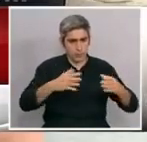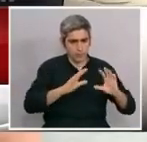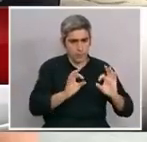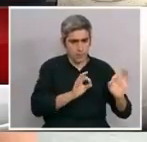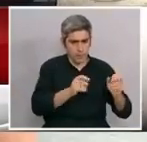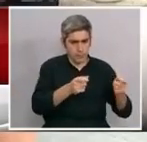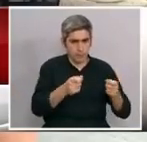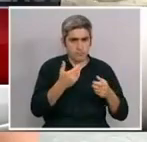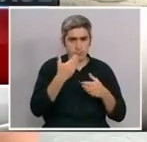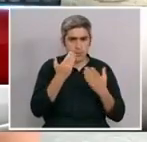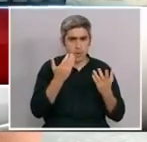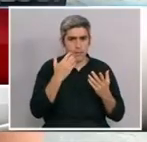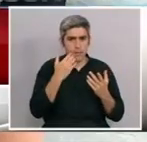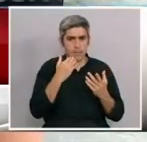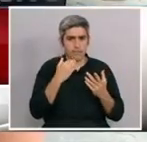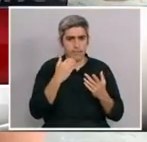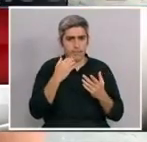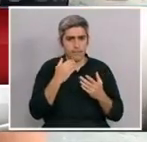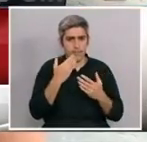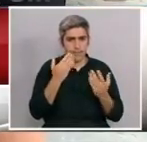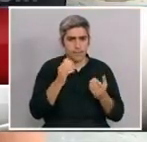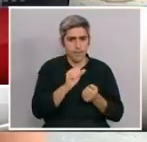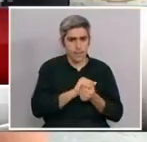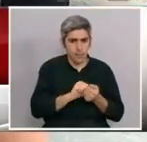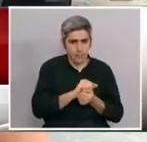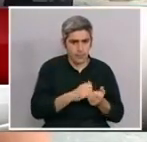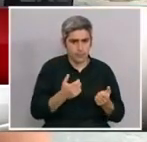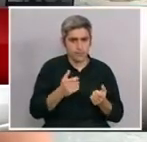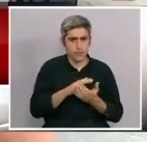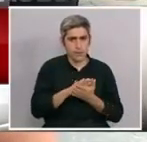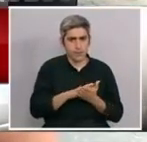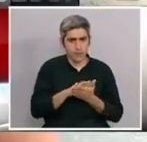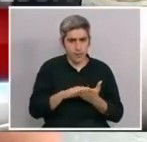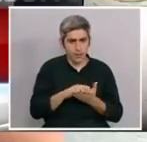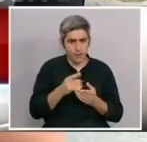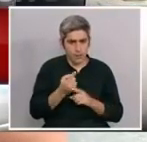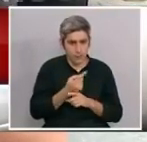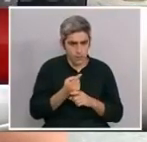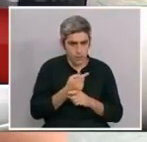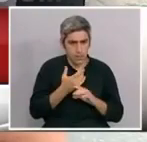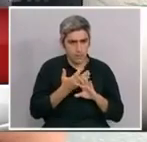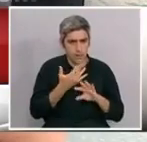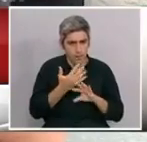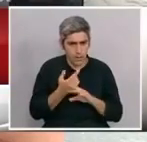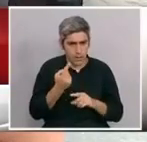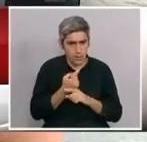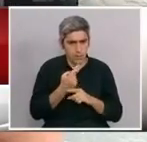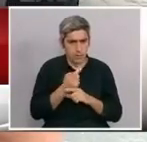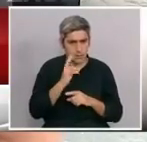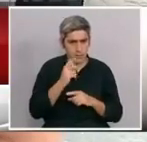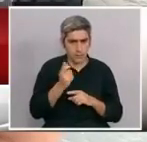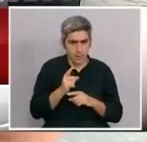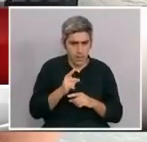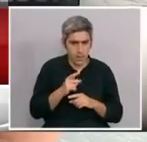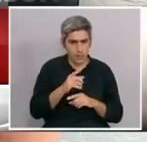de manhã lavarem a louça pô-la a brilhar, ou qualquer coisa que ela visse que não estava bem